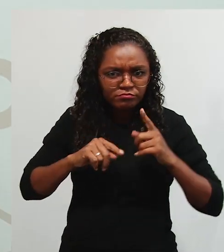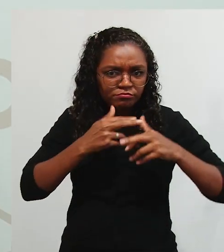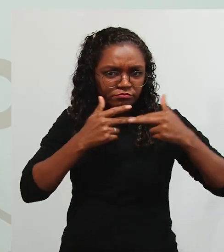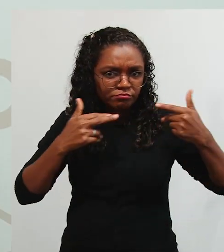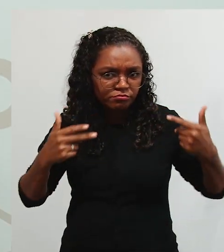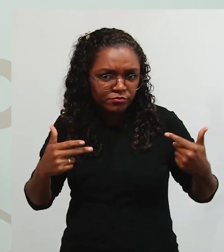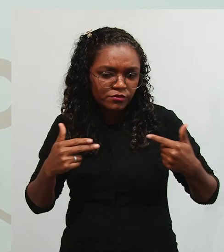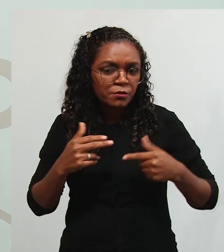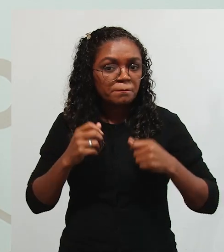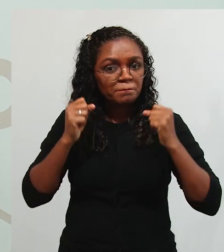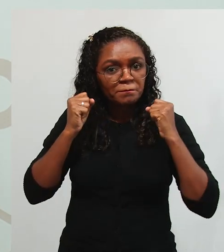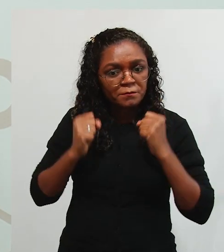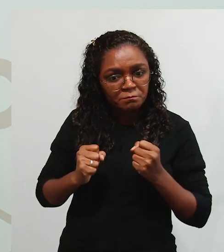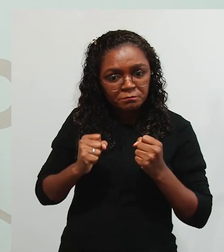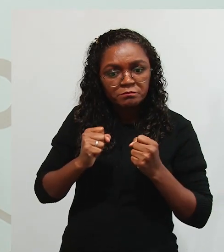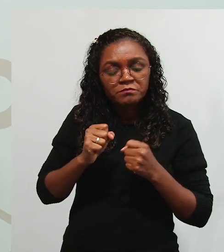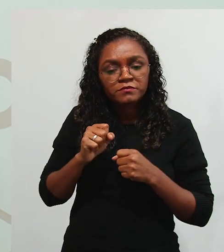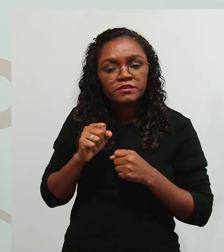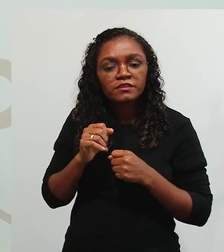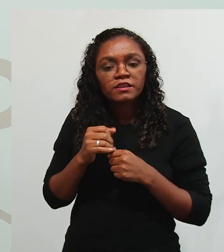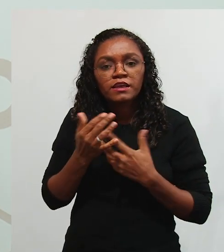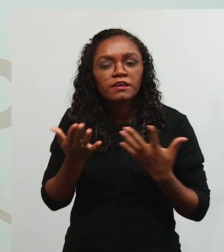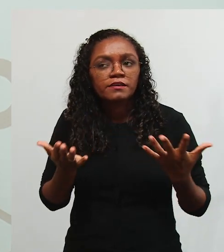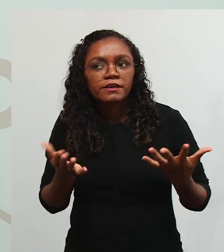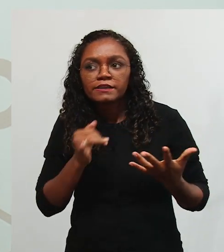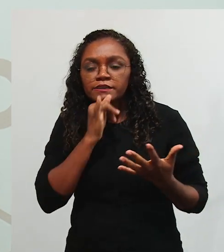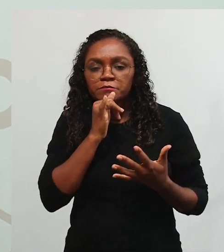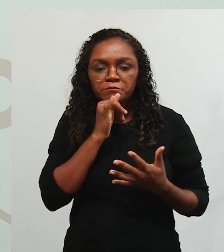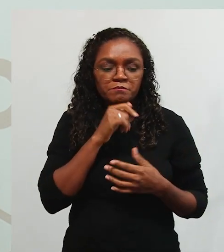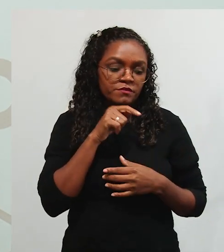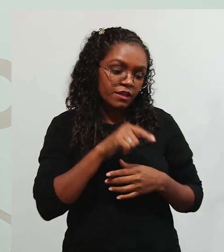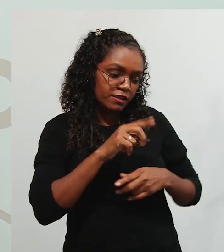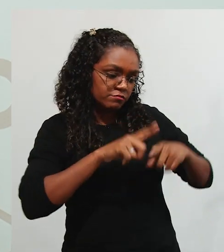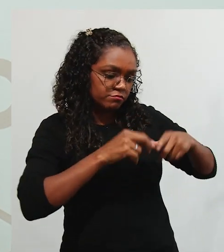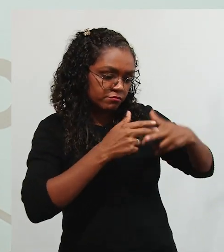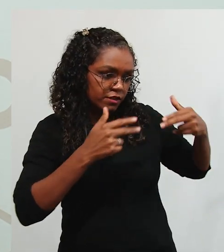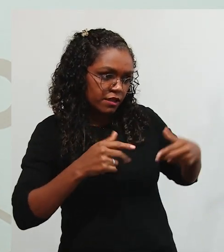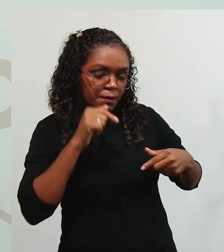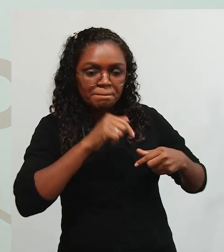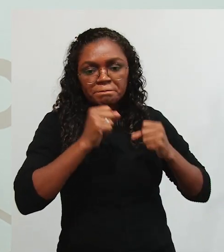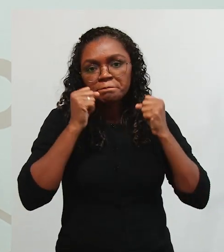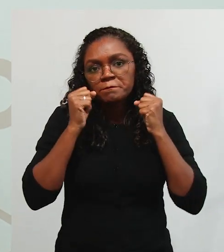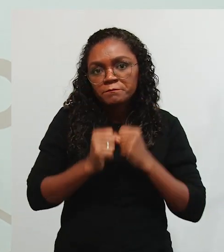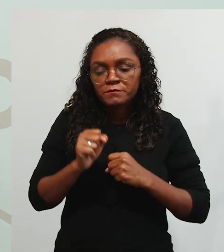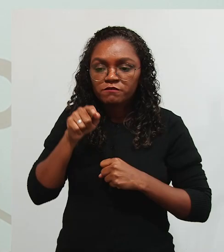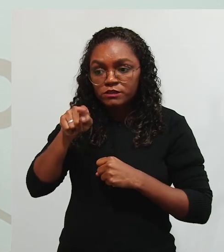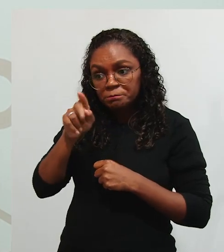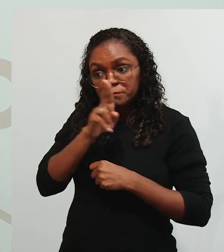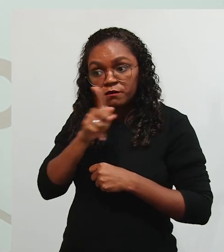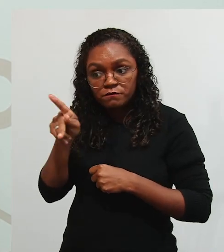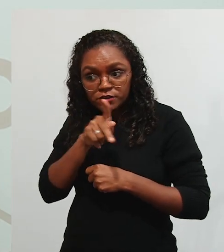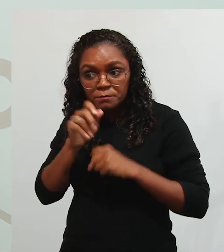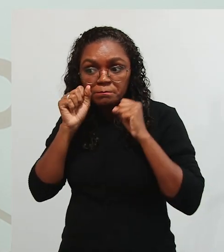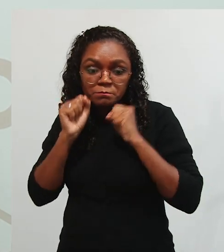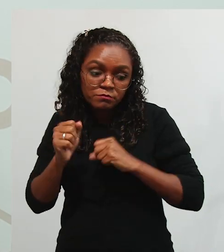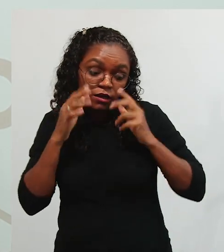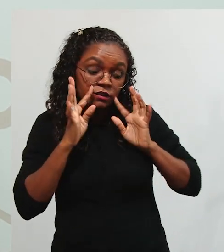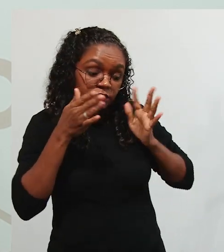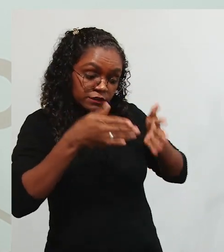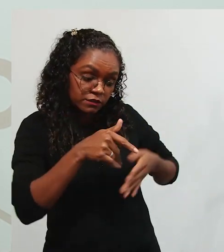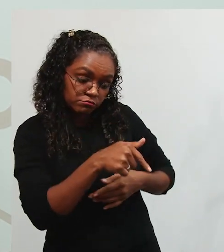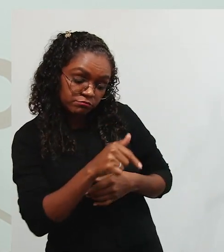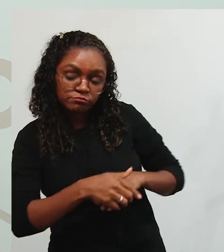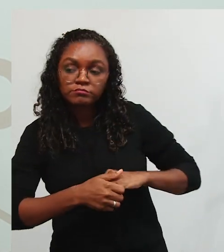dos instrumentos que, olha, esses são alguns que você, enquanto professor, pode dar uma